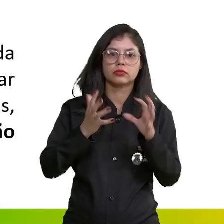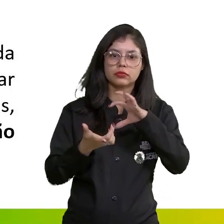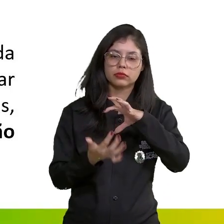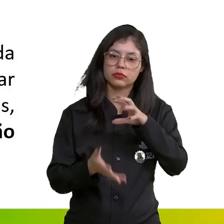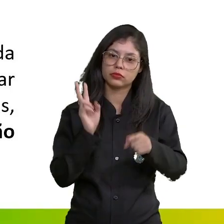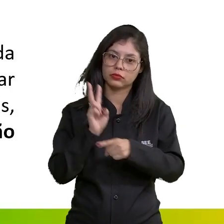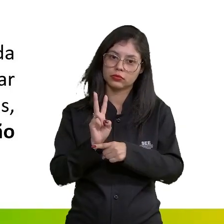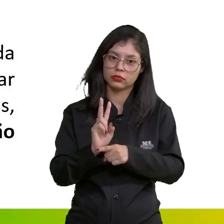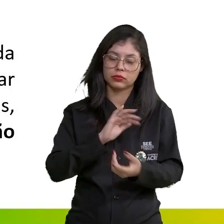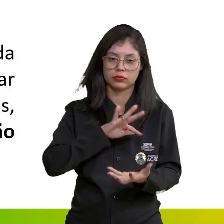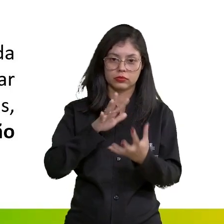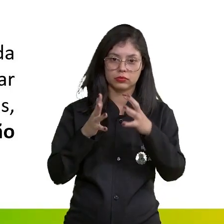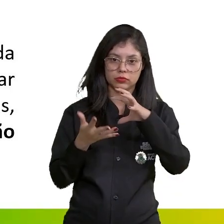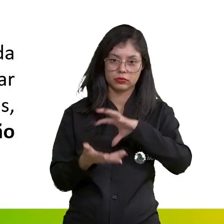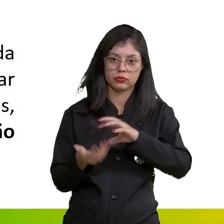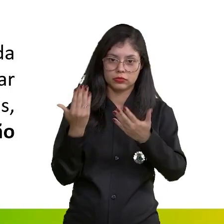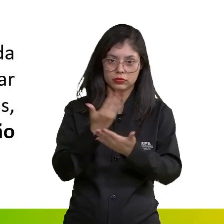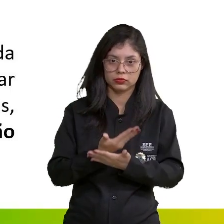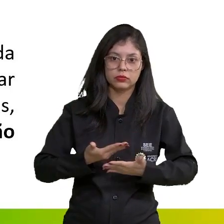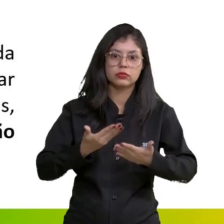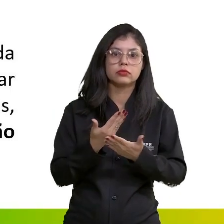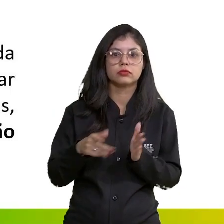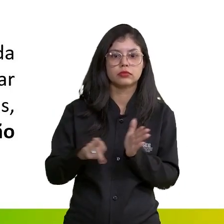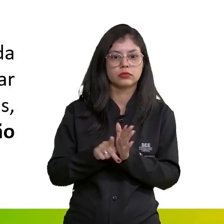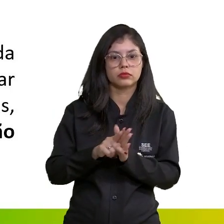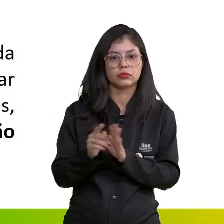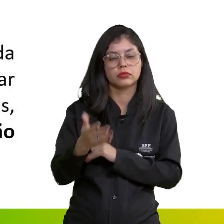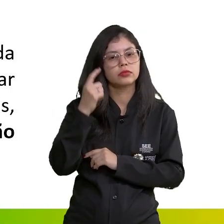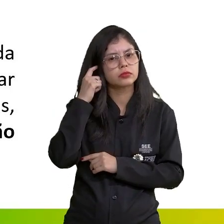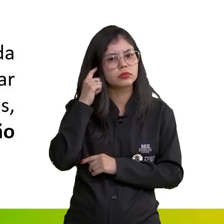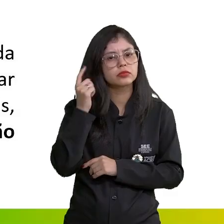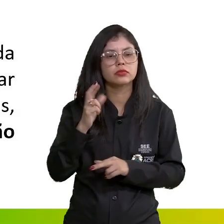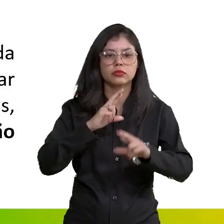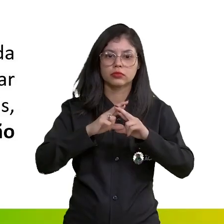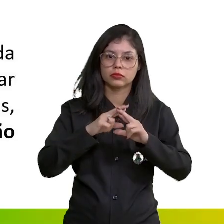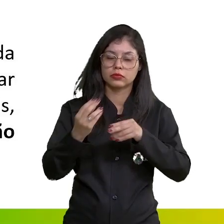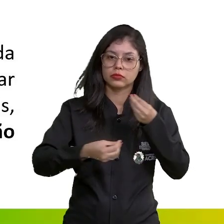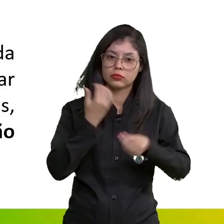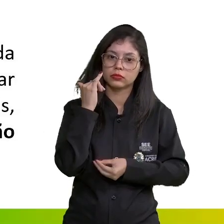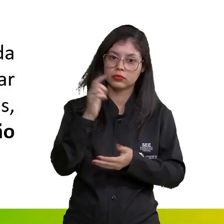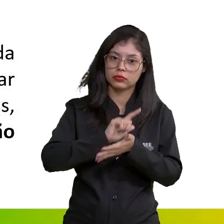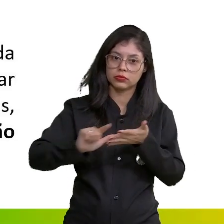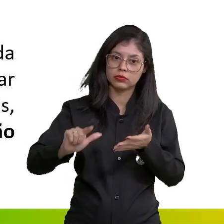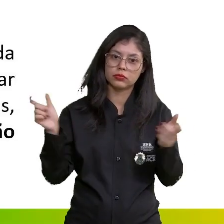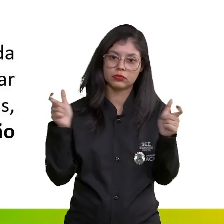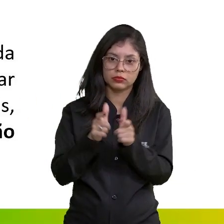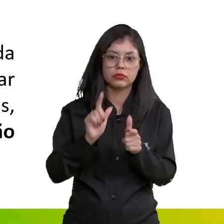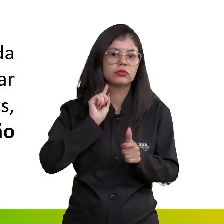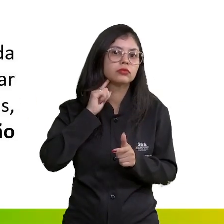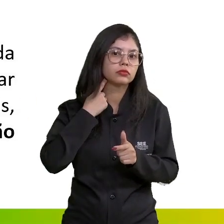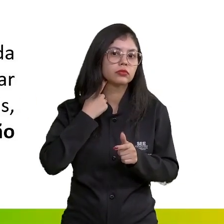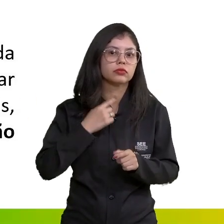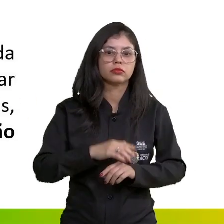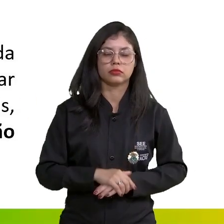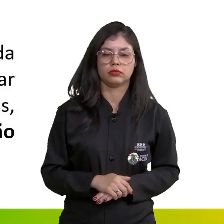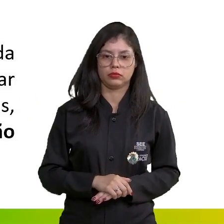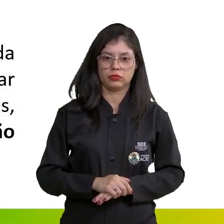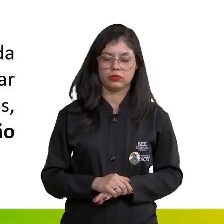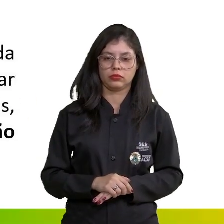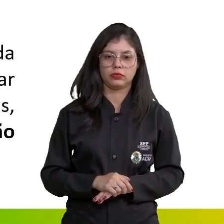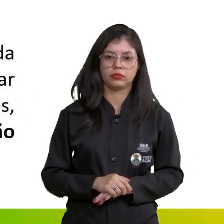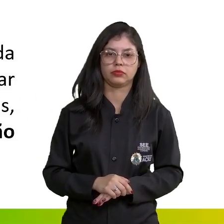efeito estufa ajuda a cuidar do planeta e pensar em soluções sustentáveis, como energia limpa e